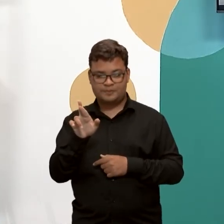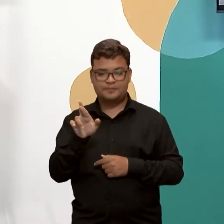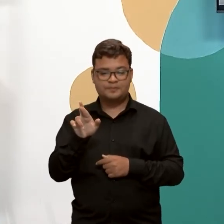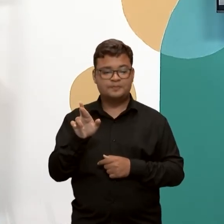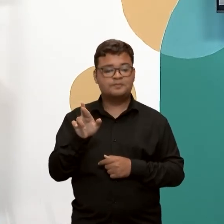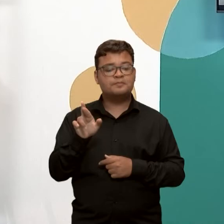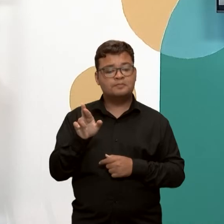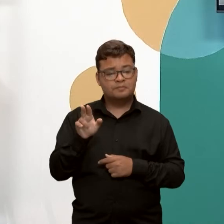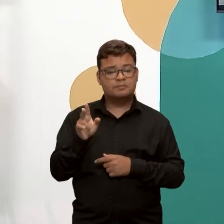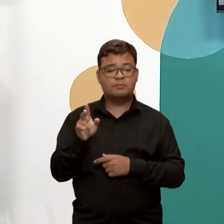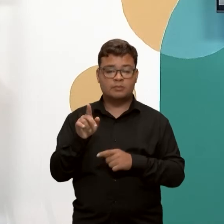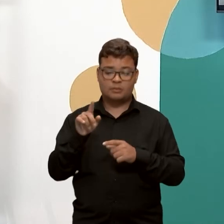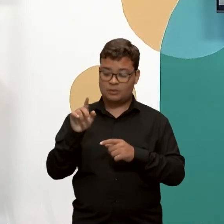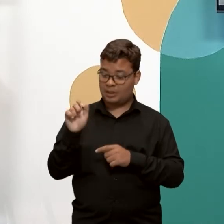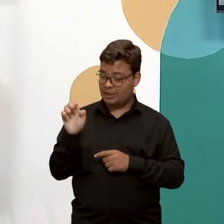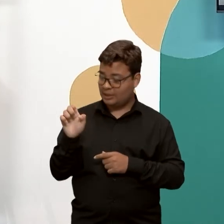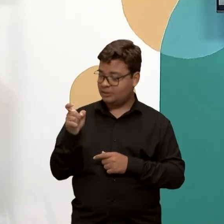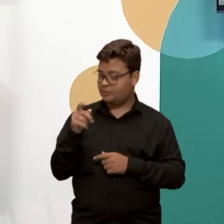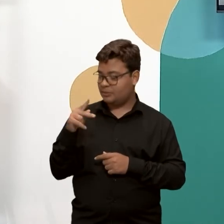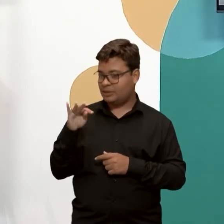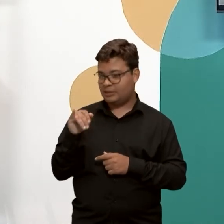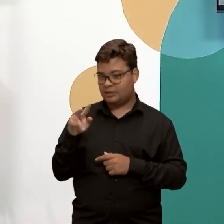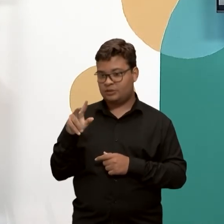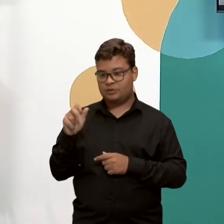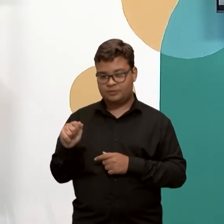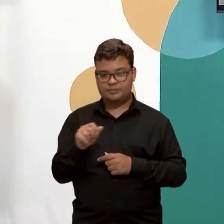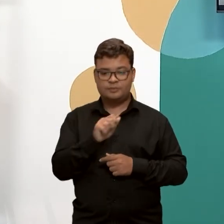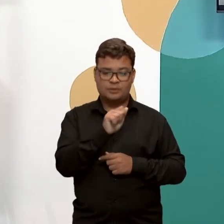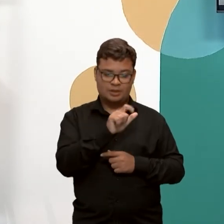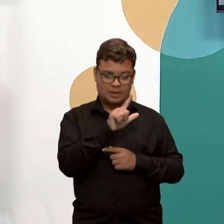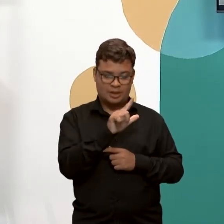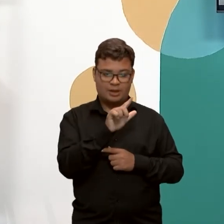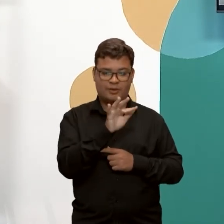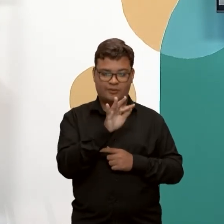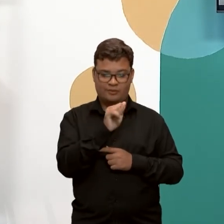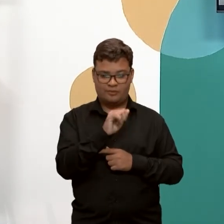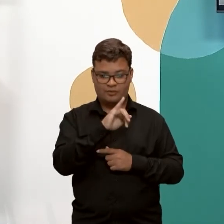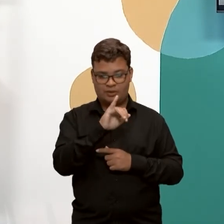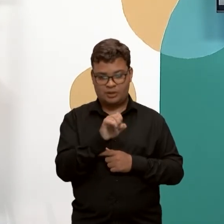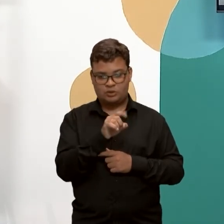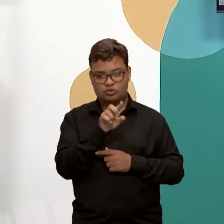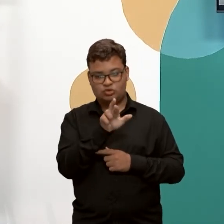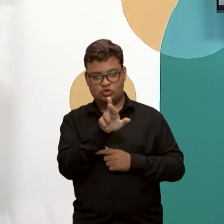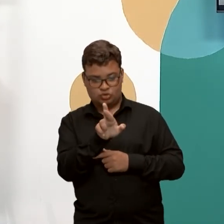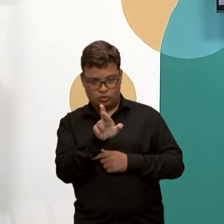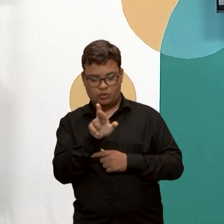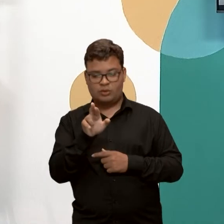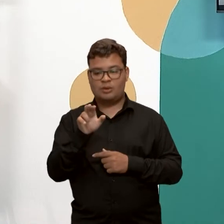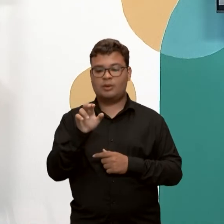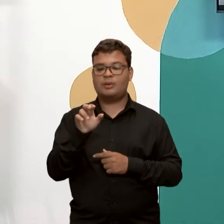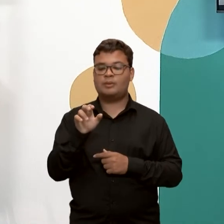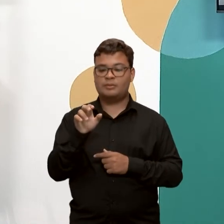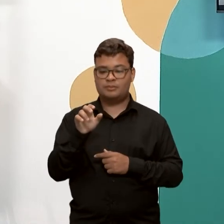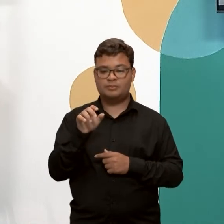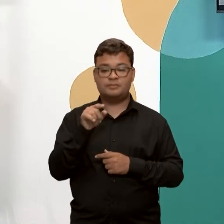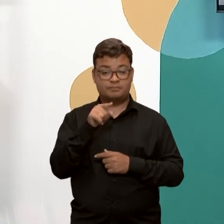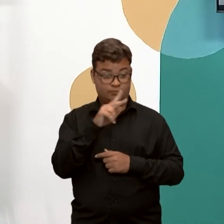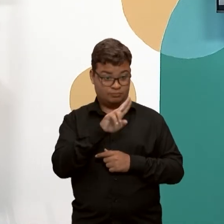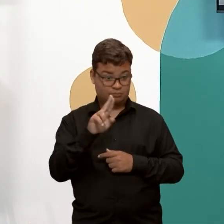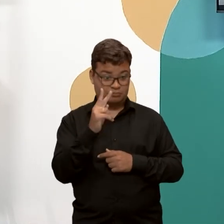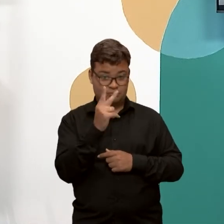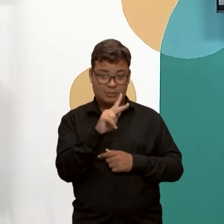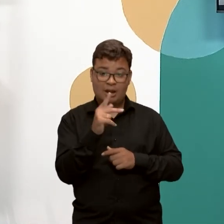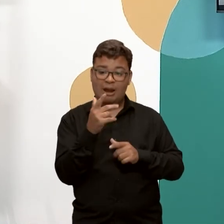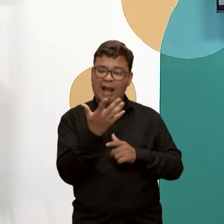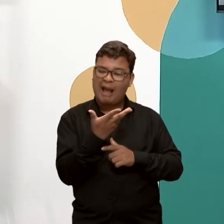O e expectativa depois. Alfajor, acento agudo no O. Exato. Isso. Então, o nome artístico do Saulo,